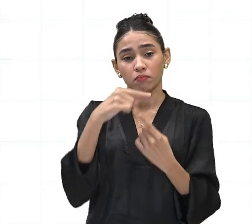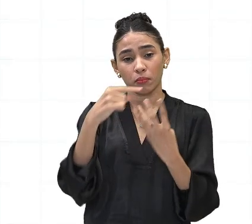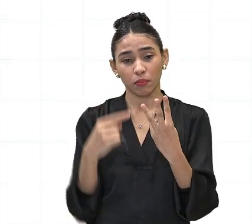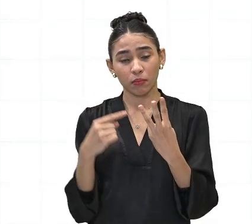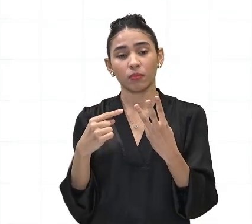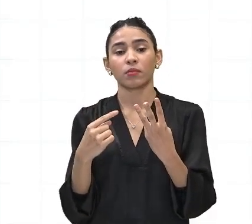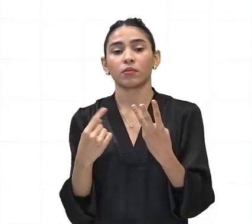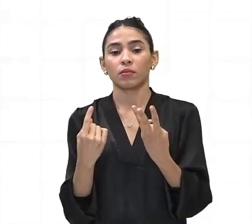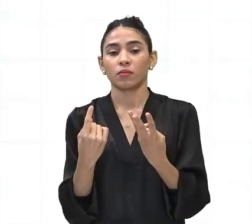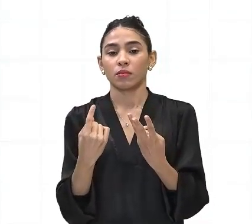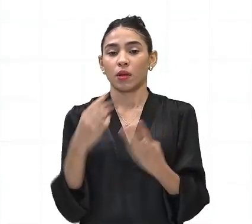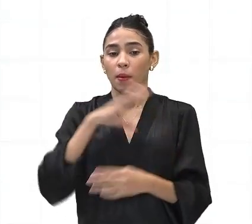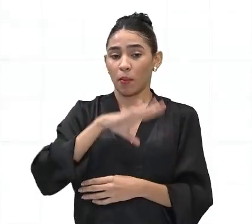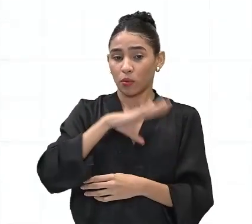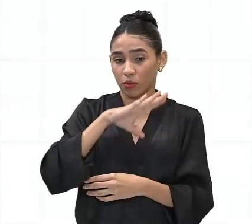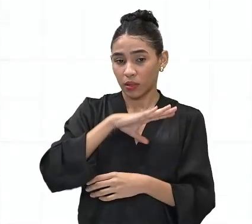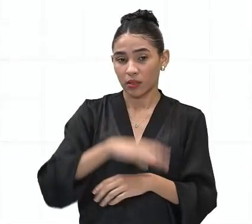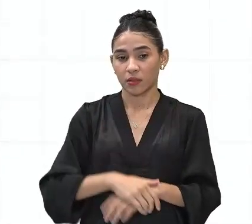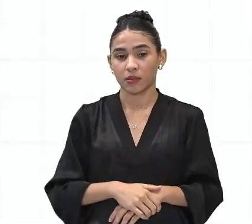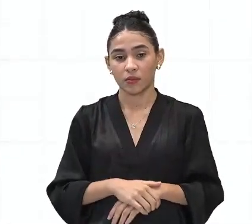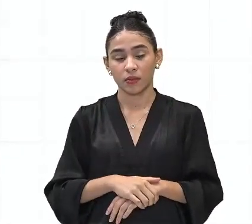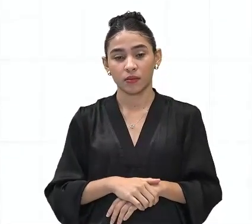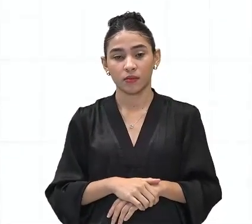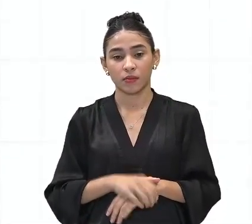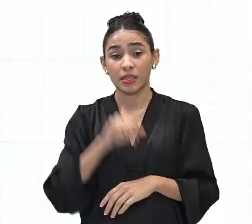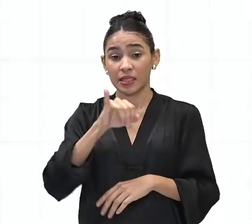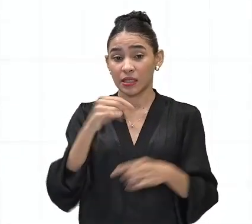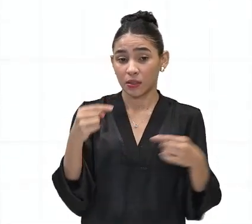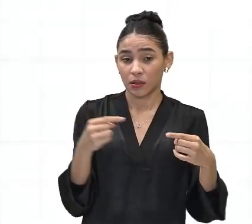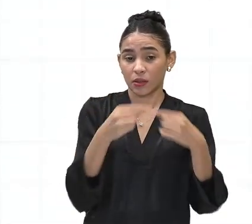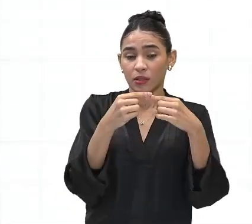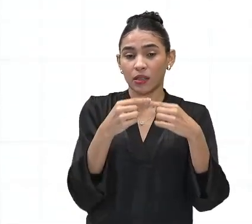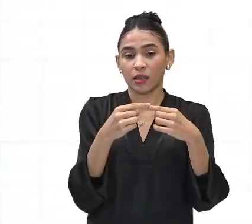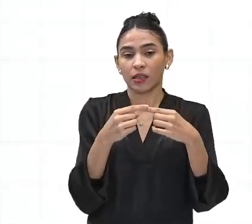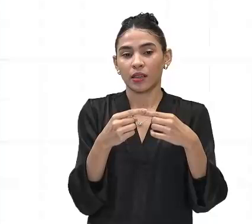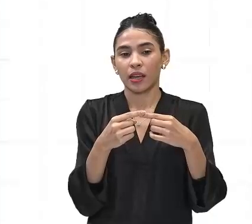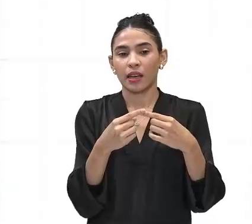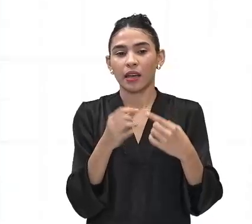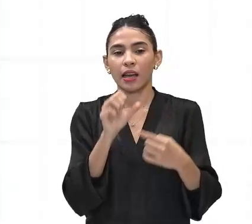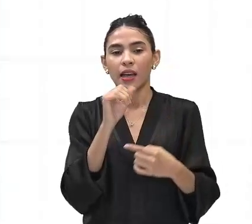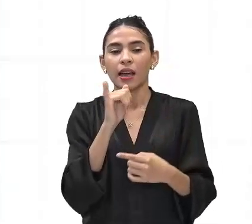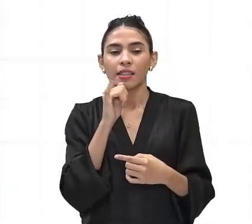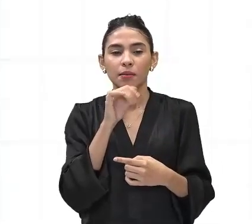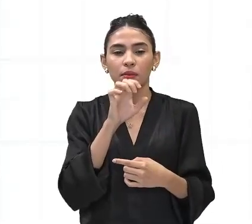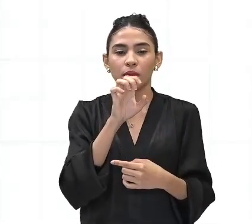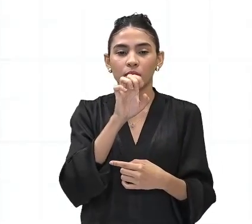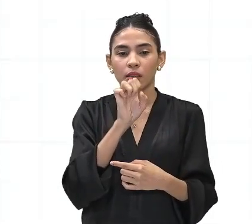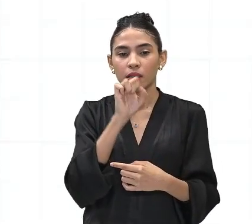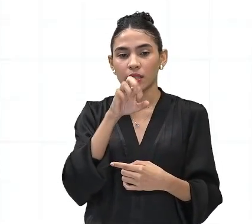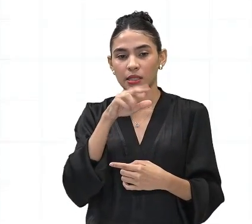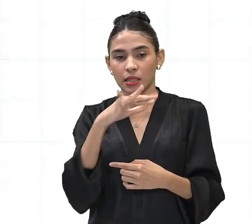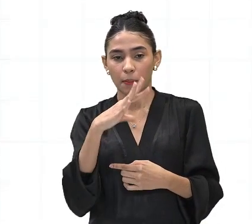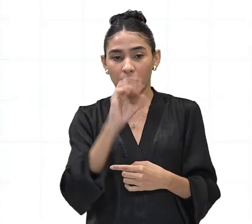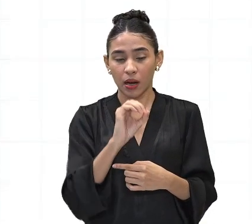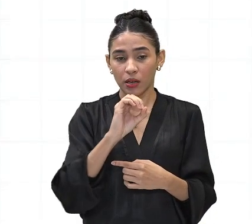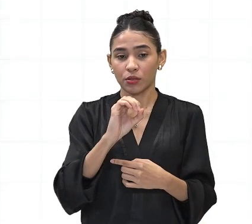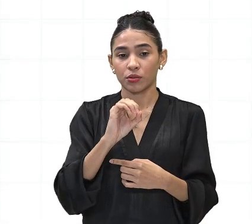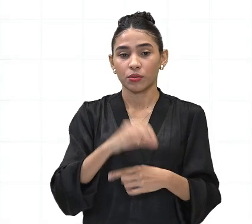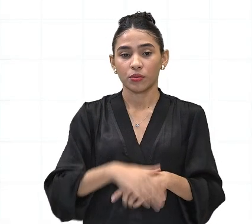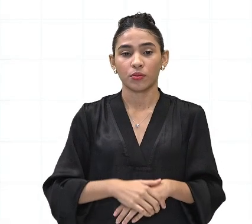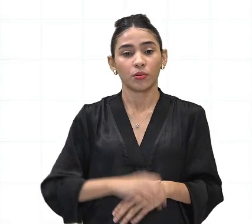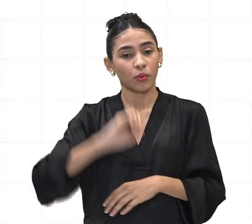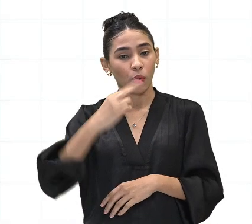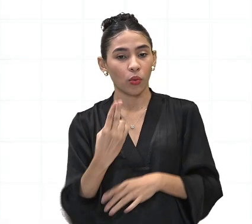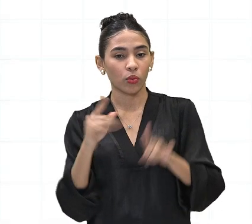português, quer seja esta um equivalente, um decalque semântico, como no caso de correio eletrônico para e-mail, quer seja